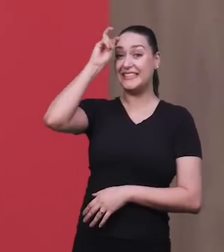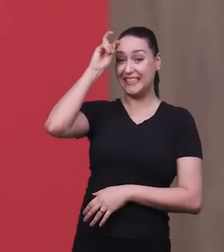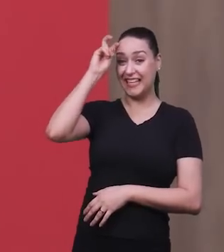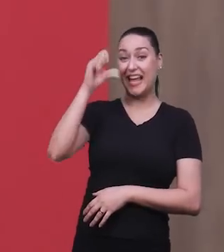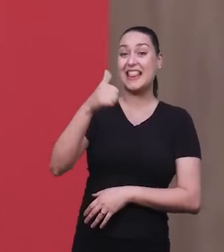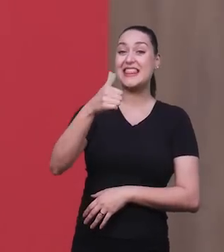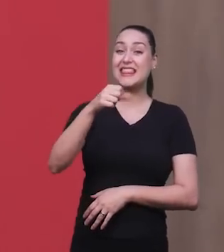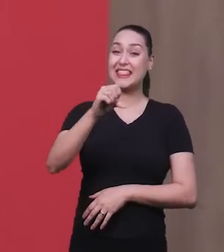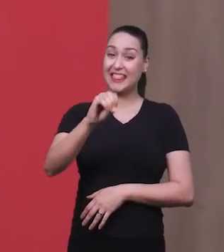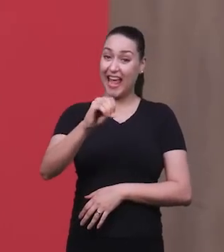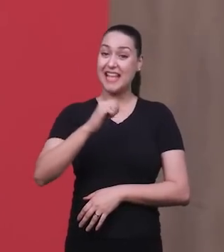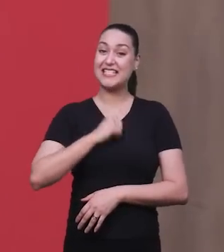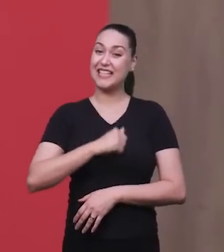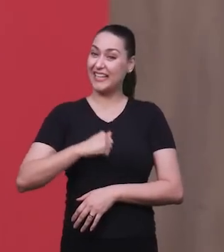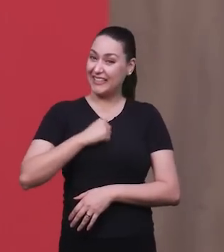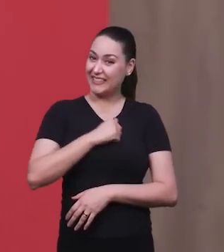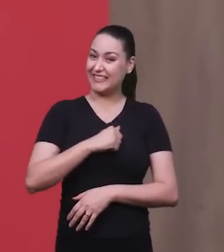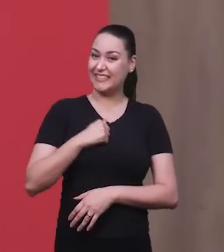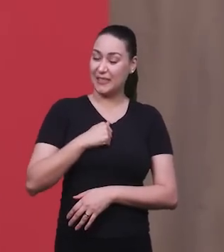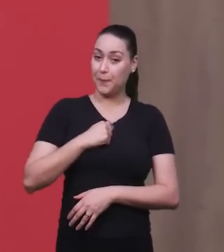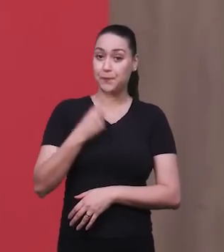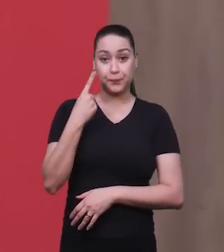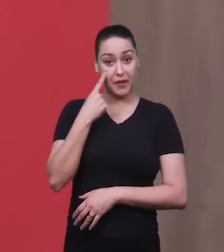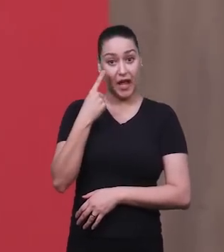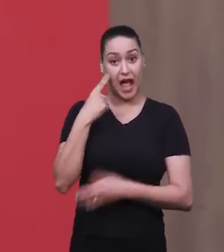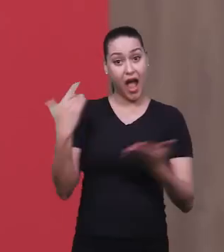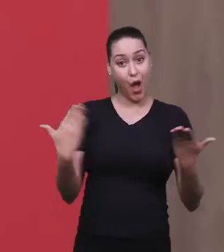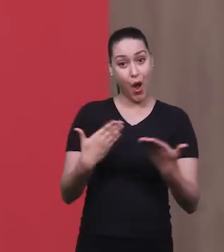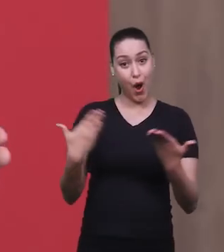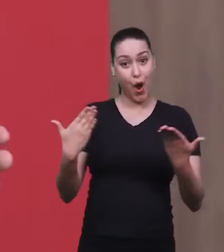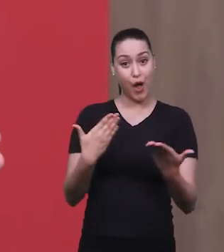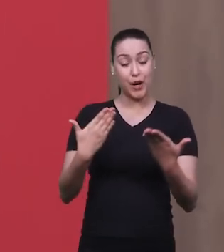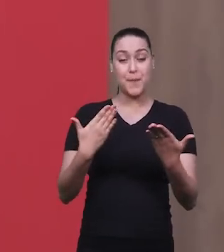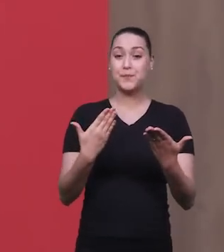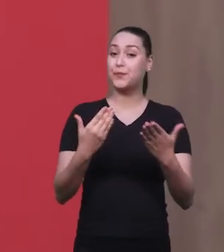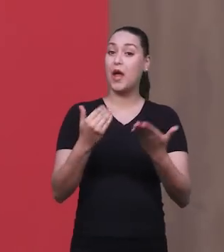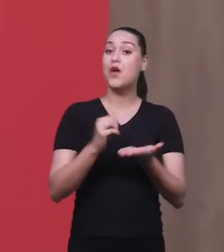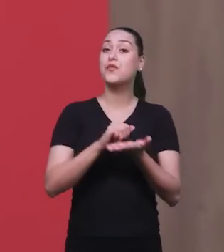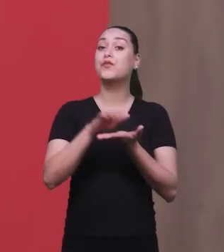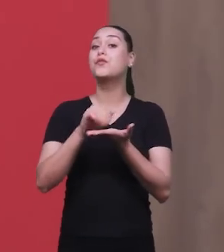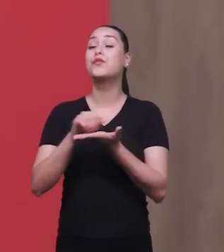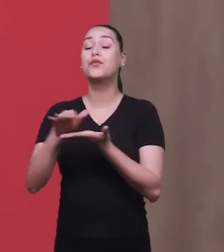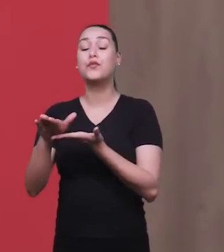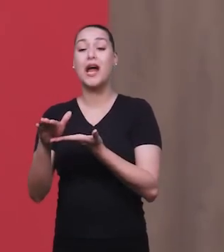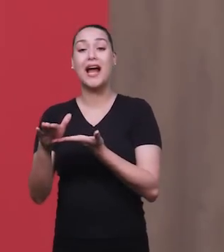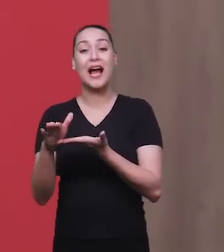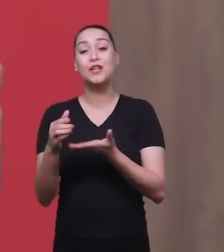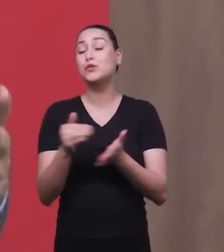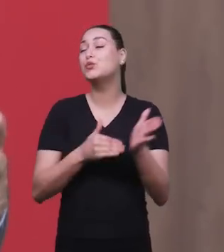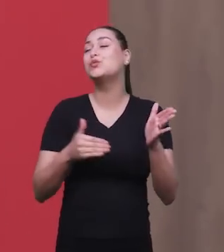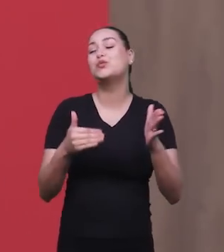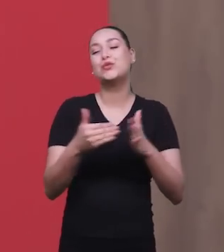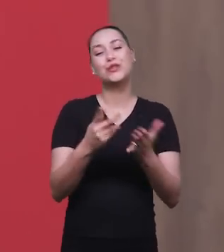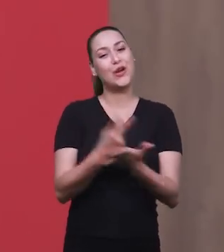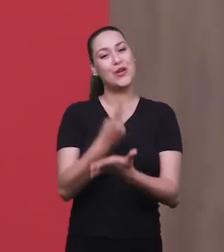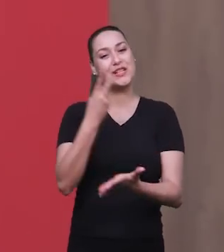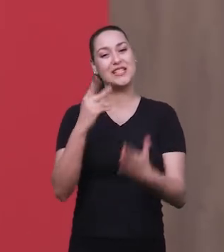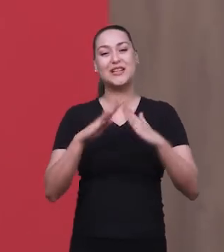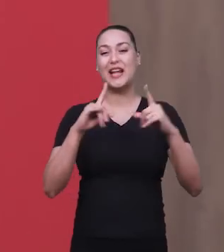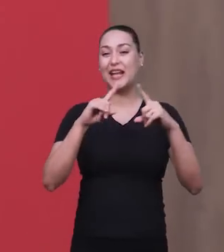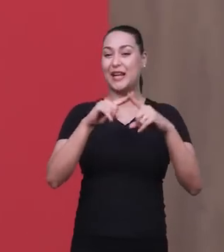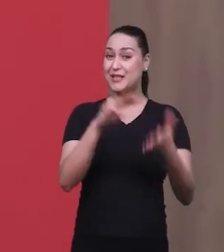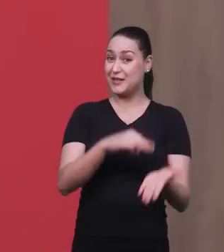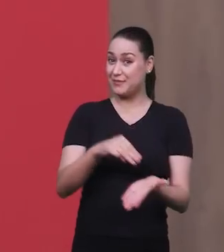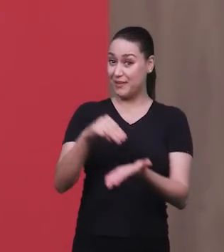Hoje é quinta-feira, dia 10 de agosto, hein, gente? E olha, a partir de agora nós vamos compartilhar com você os nossos eventos, né, que aconteceram nas